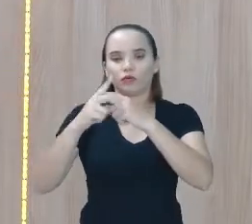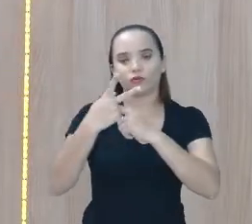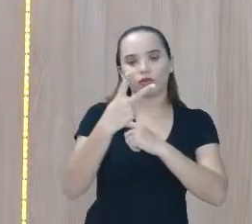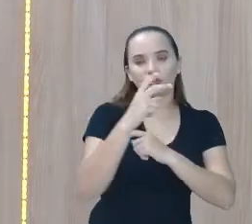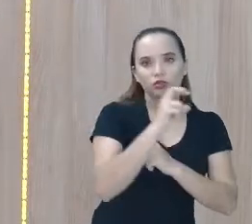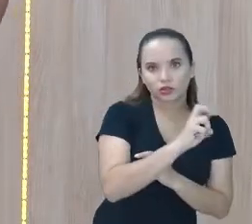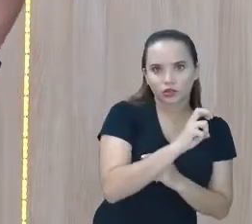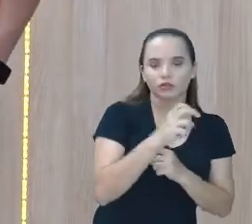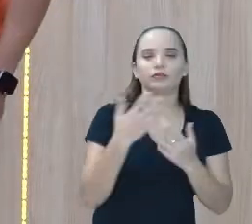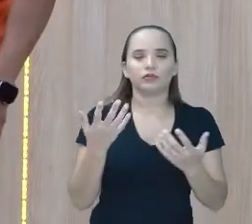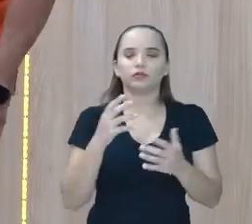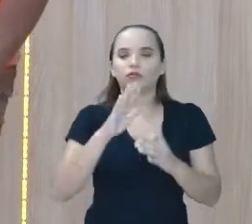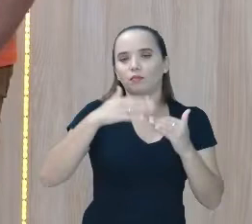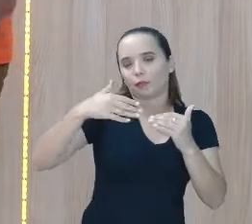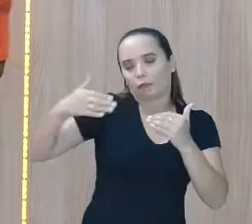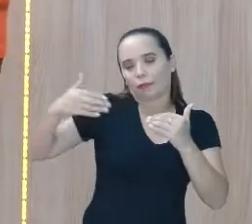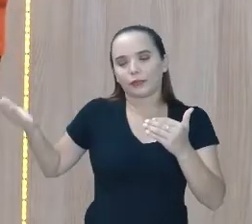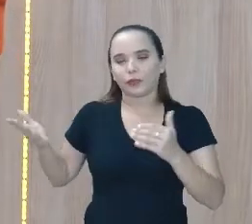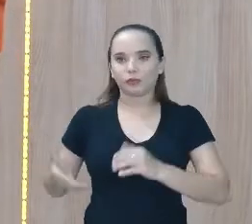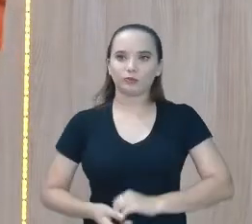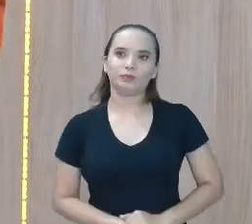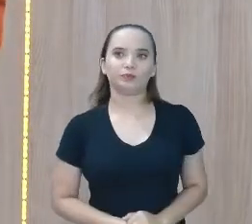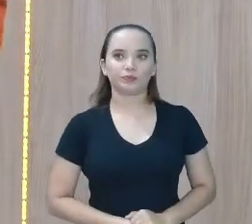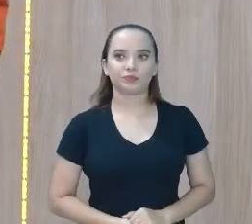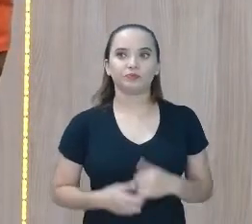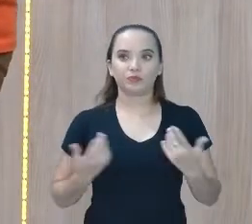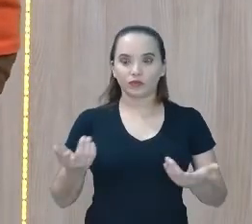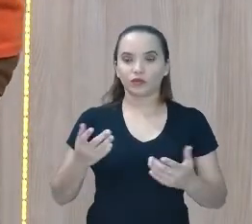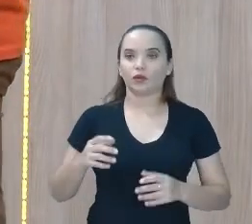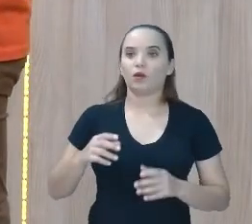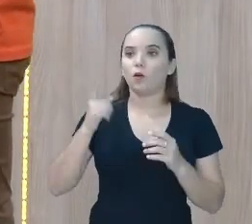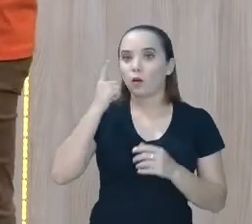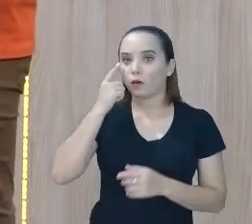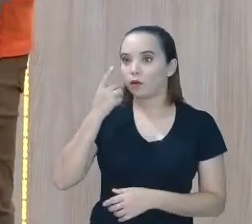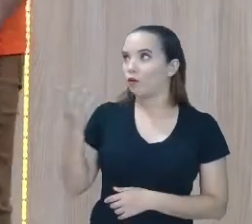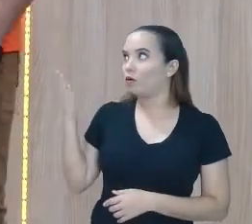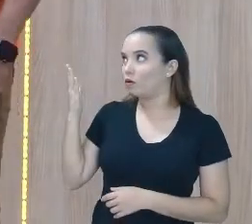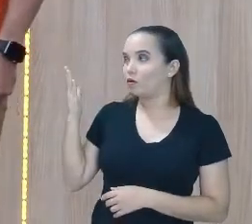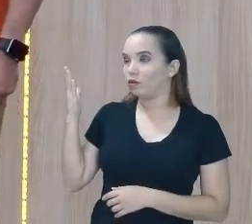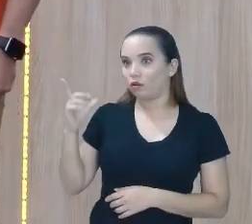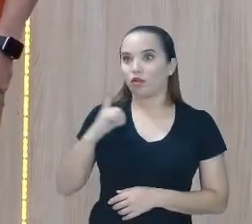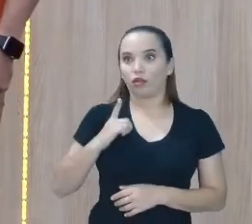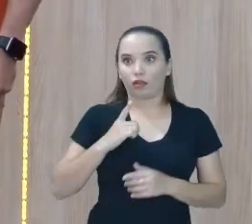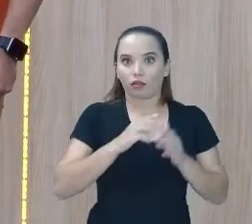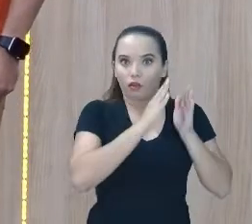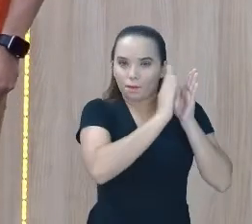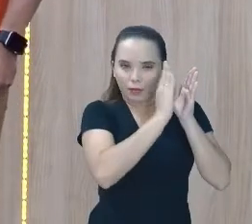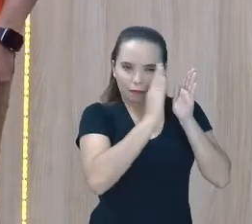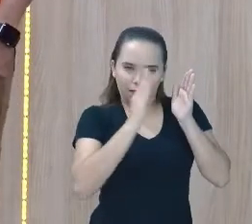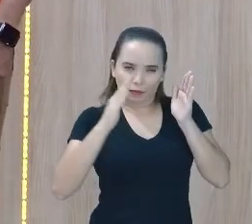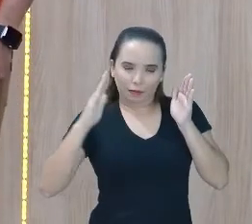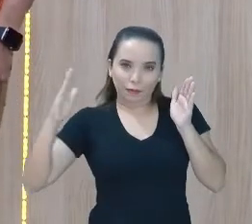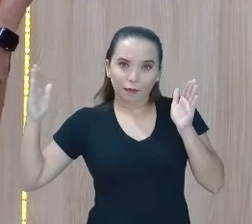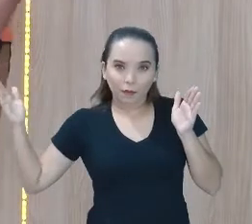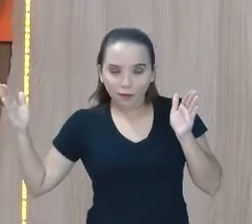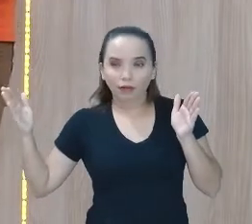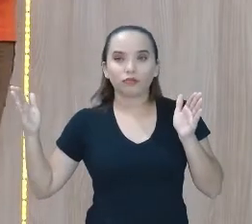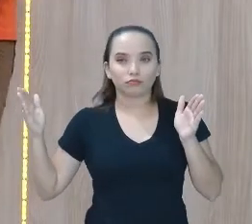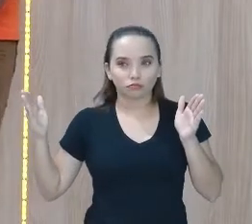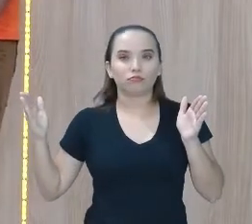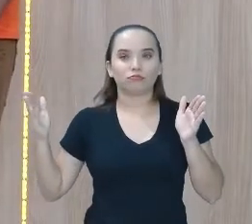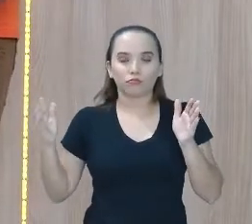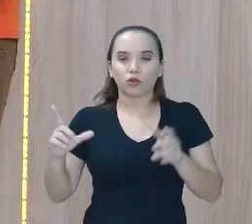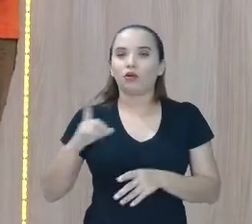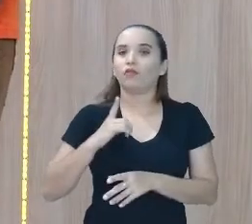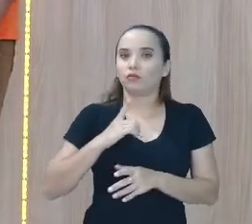seus múltiplos, tá bom? E a gente pode encontrar aqui, ó, continuar escrevendo aí os números naturais